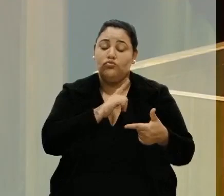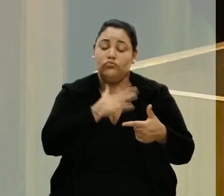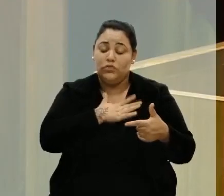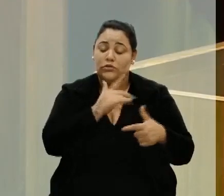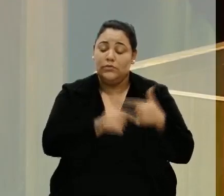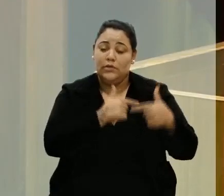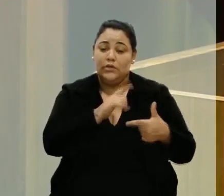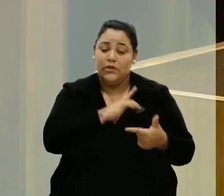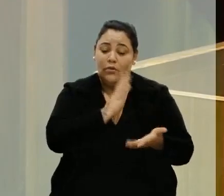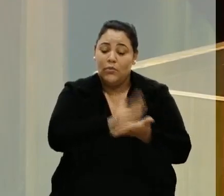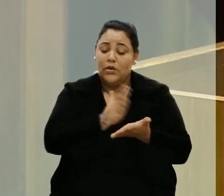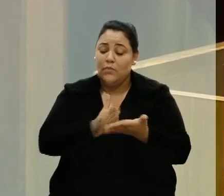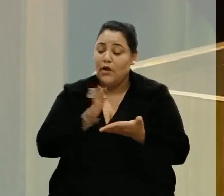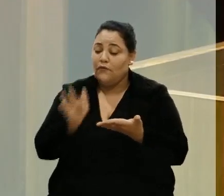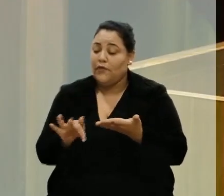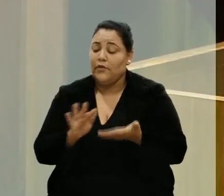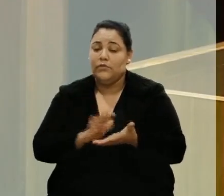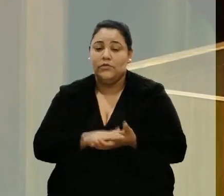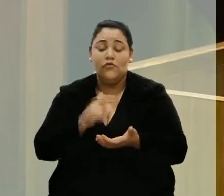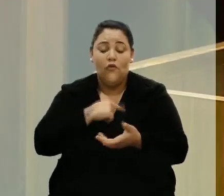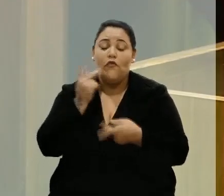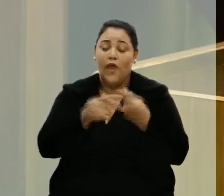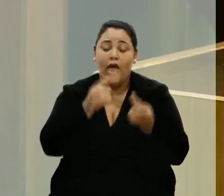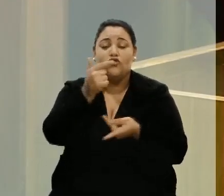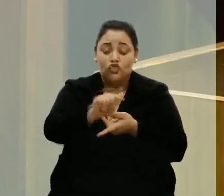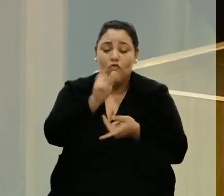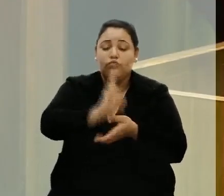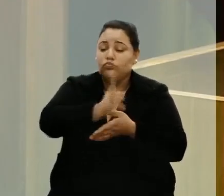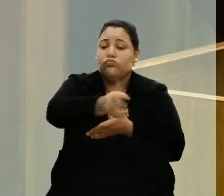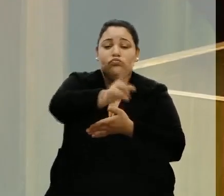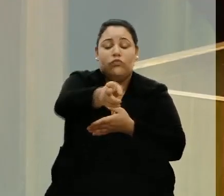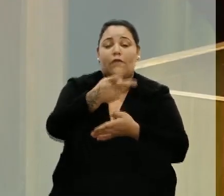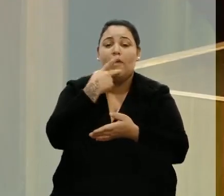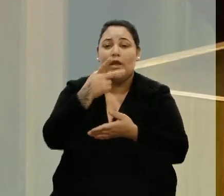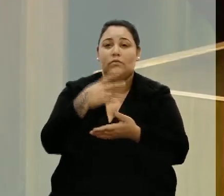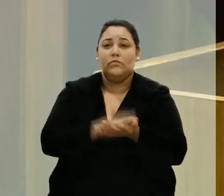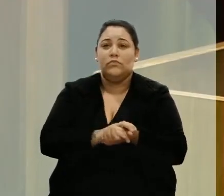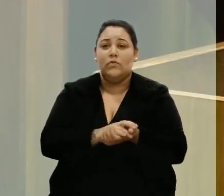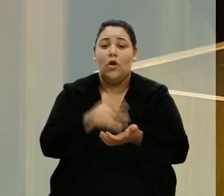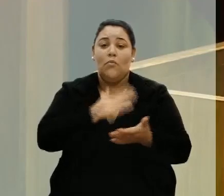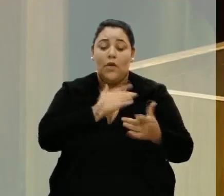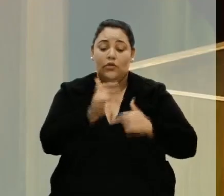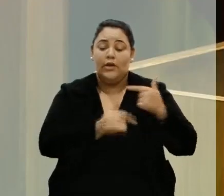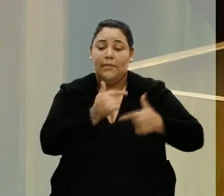falar quantas vezes for necessário enquanto ser vereador dessa casa. O meu trabalho no meu